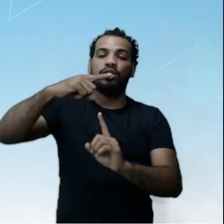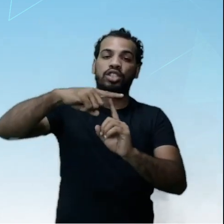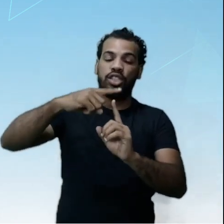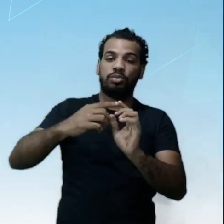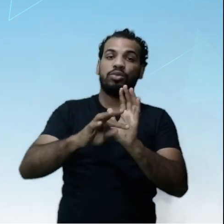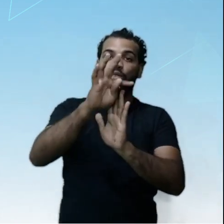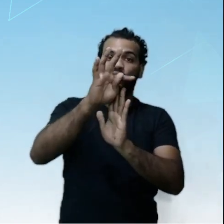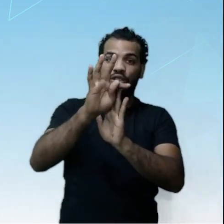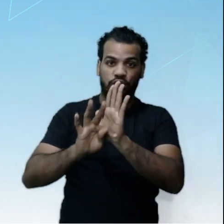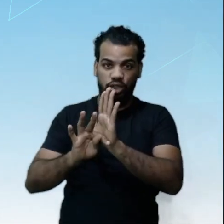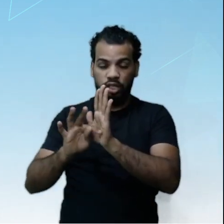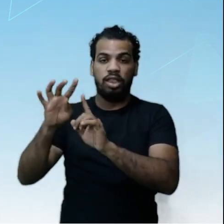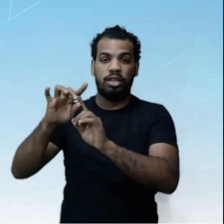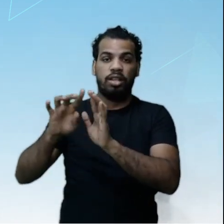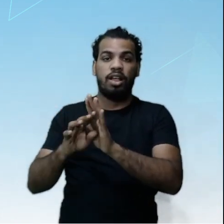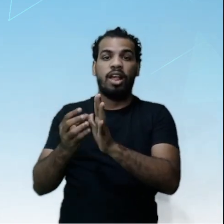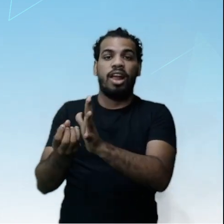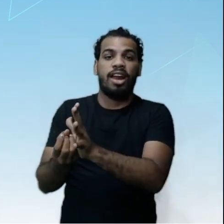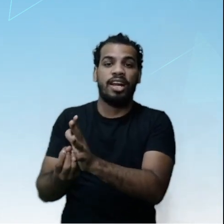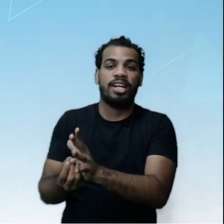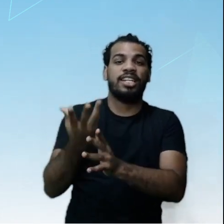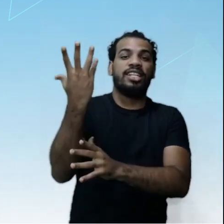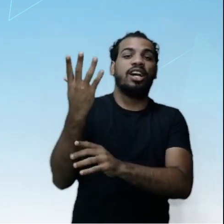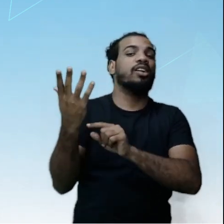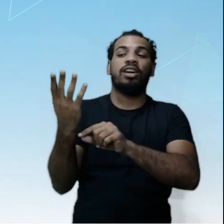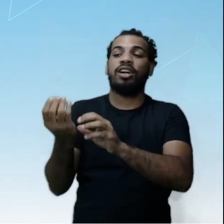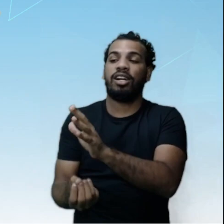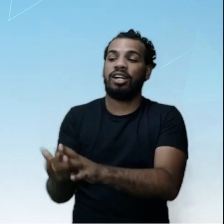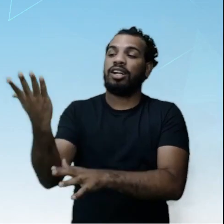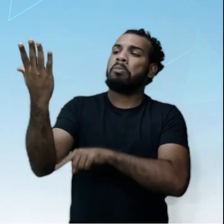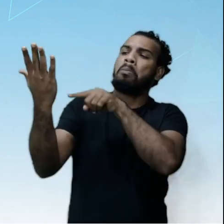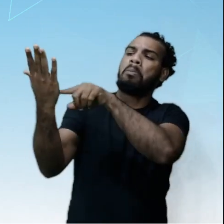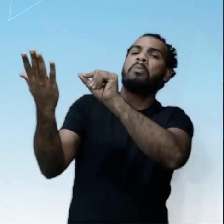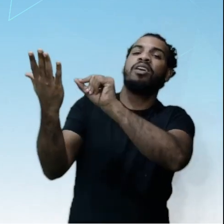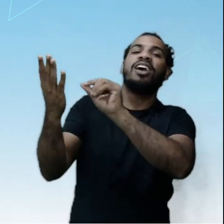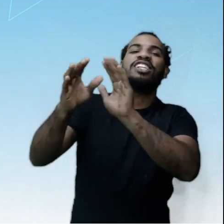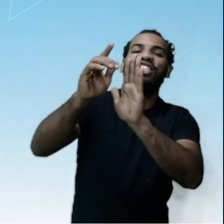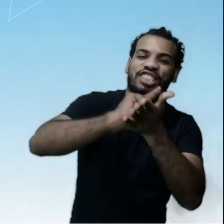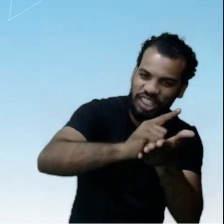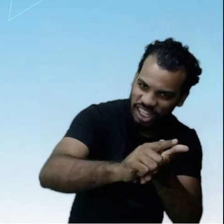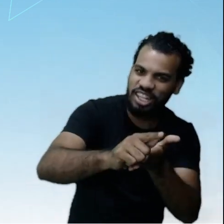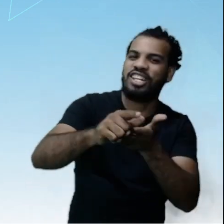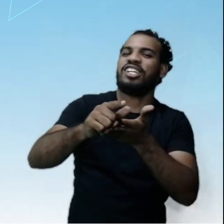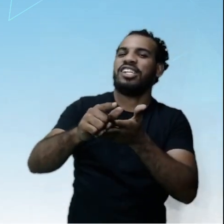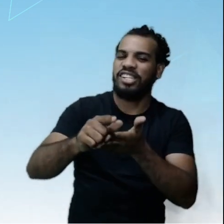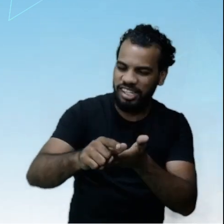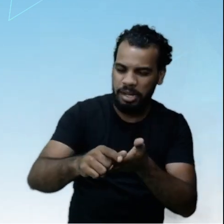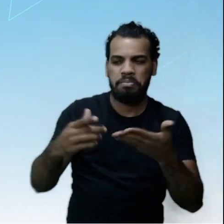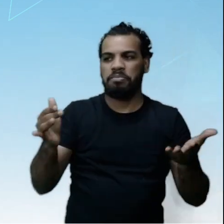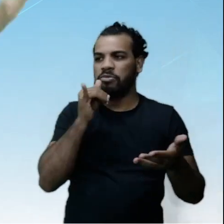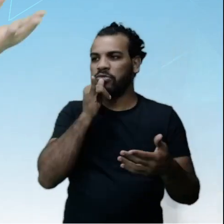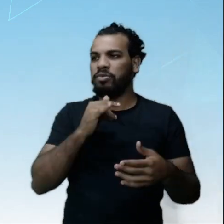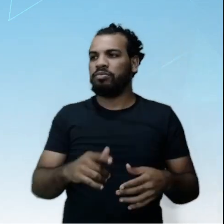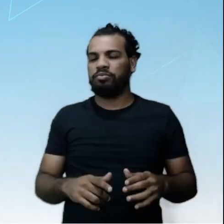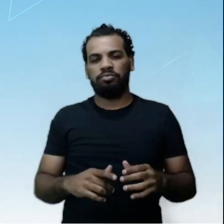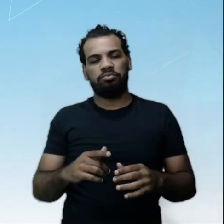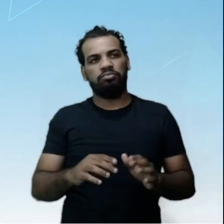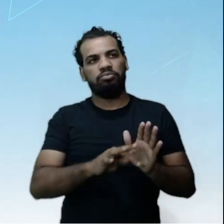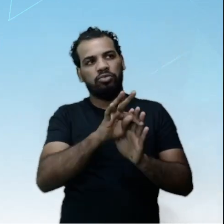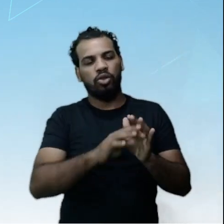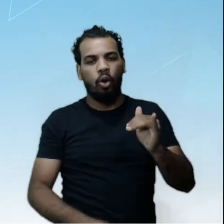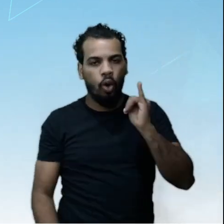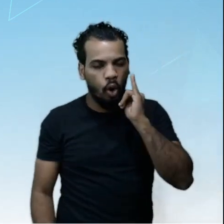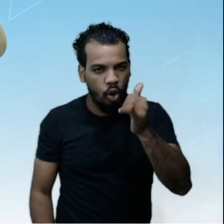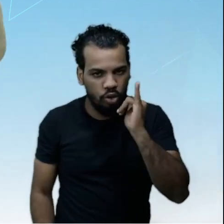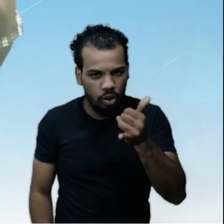formam o gênero. Como assim? Nós temos aqui um texto, digamos um conto. Um conto, no